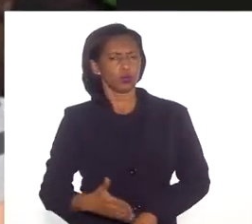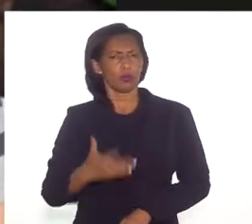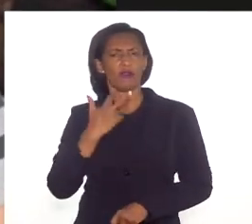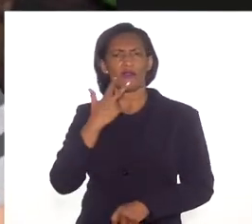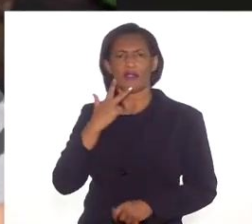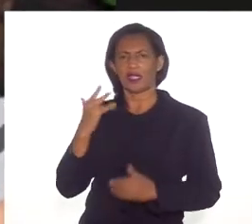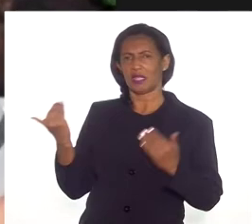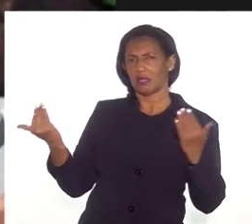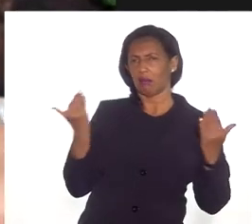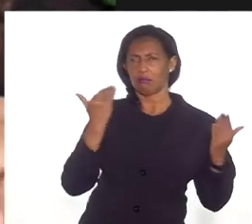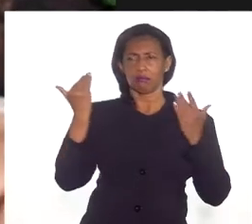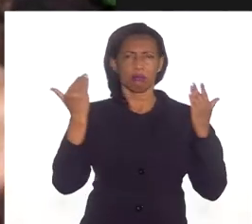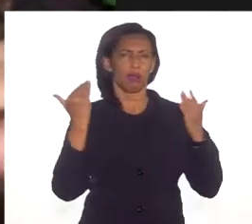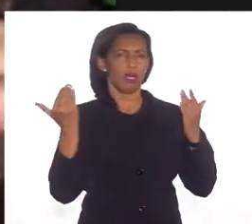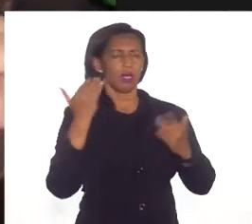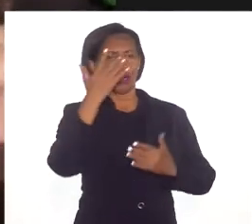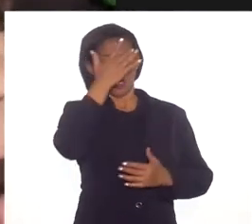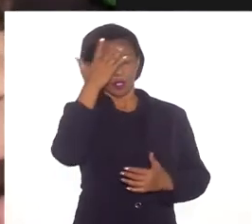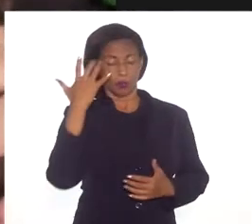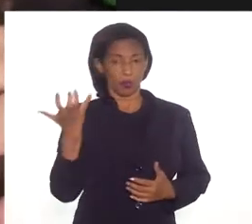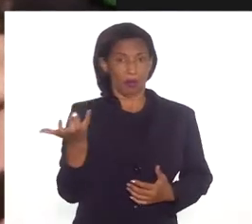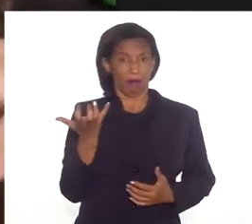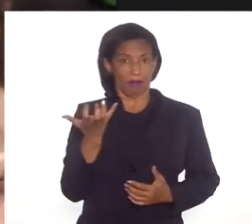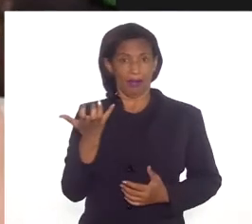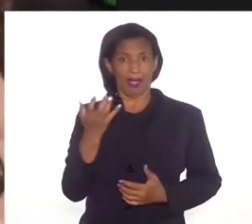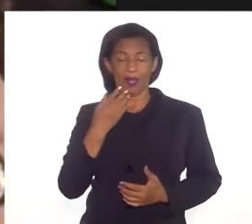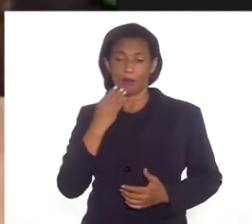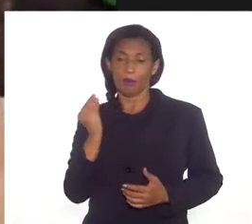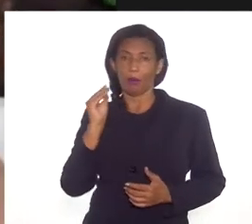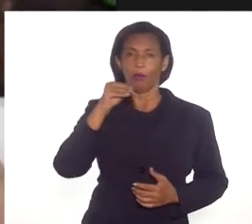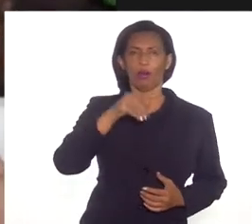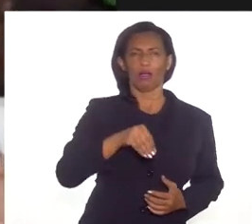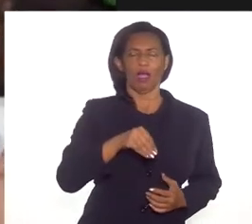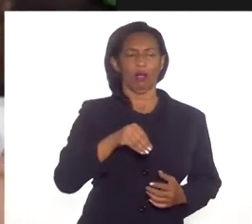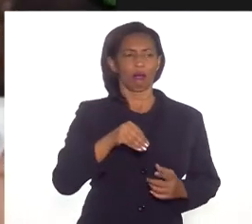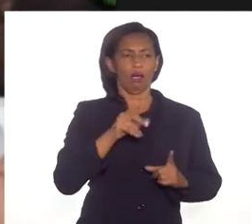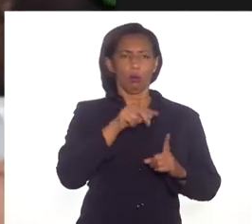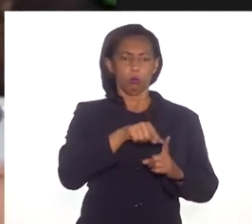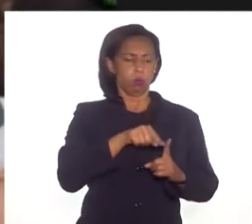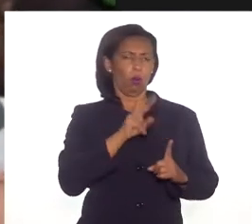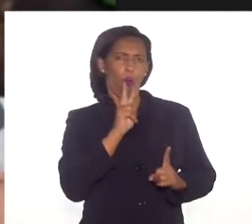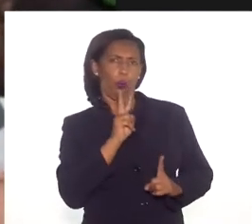essa comparação quando as pessoas querem colocar o indígena